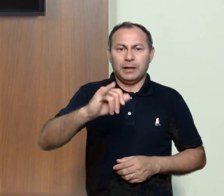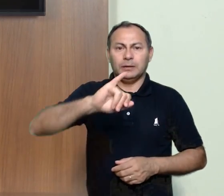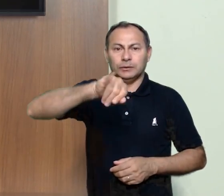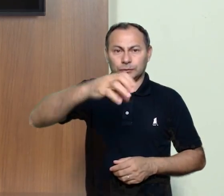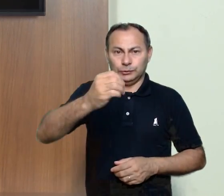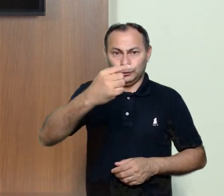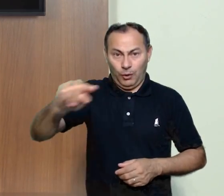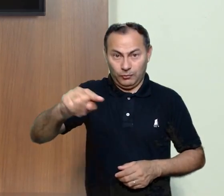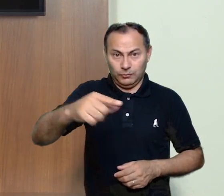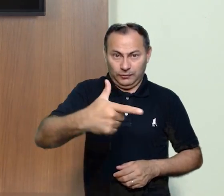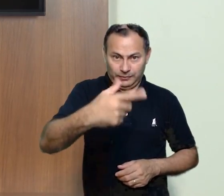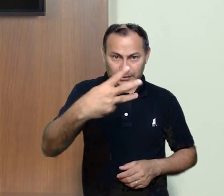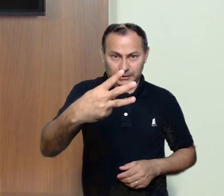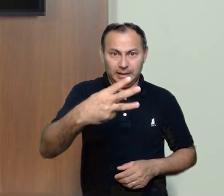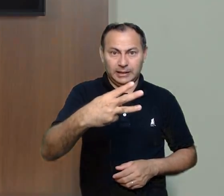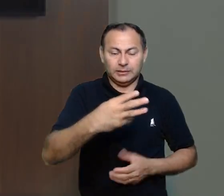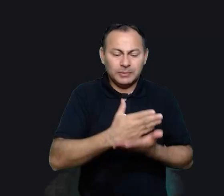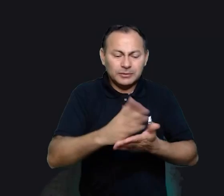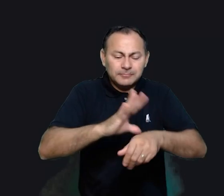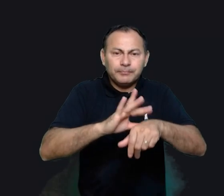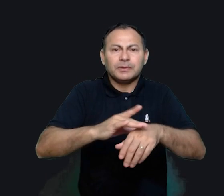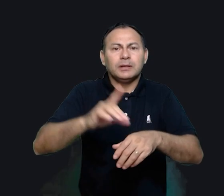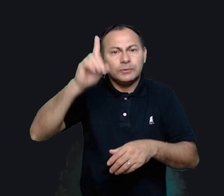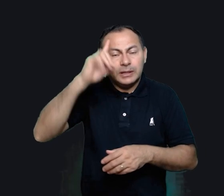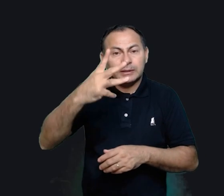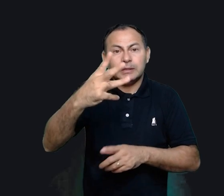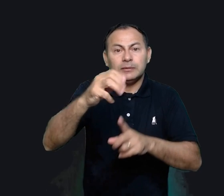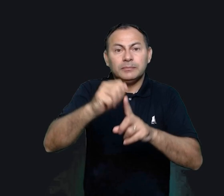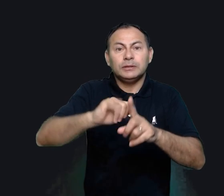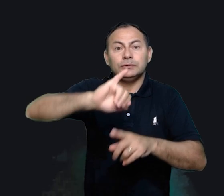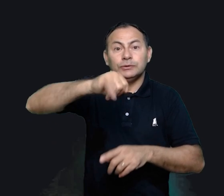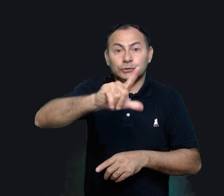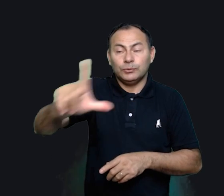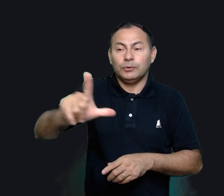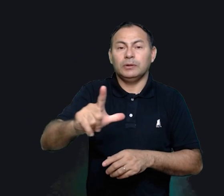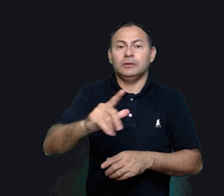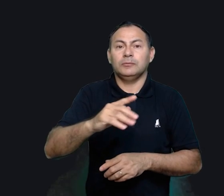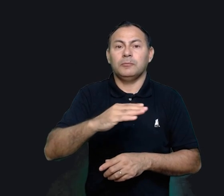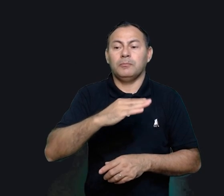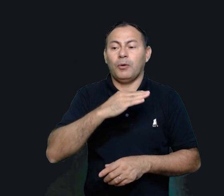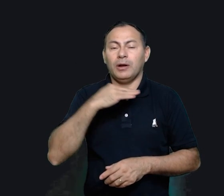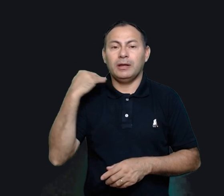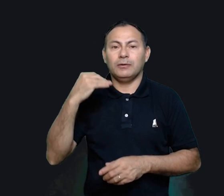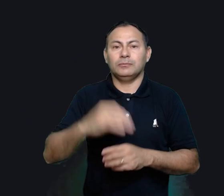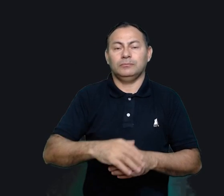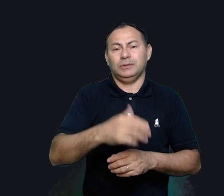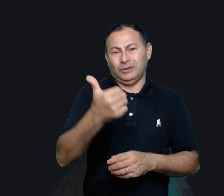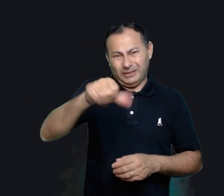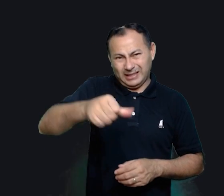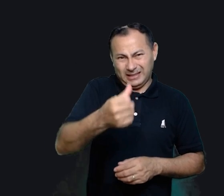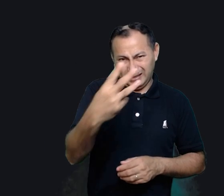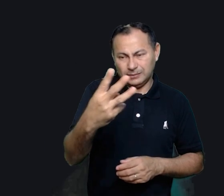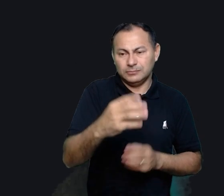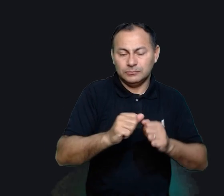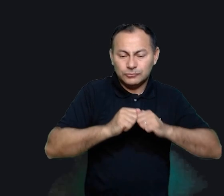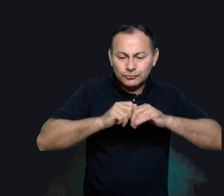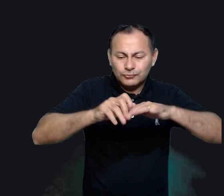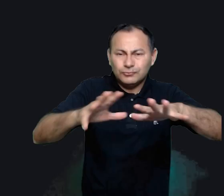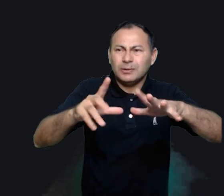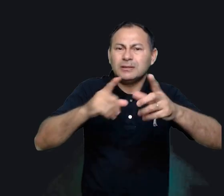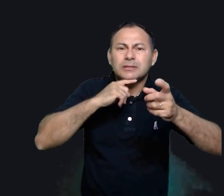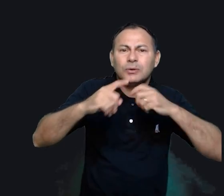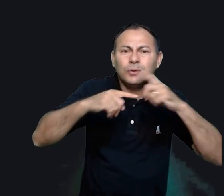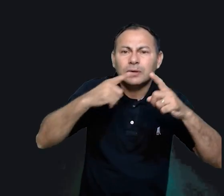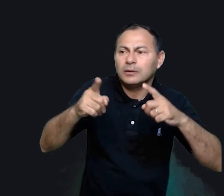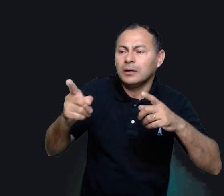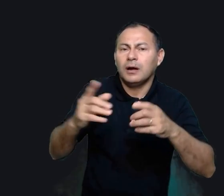A morte ocorreu na noite de 3 de junho de 1963. Espalharam-se muitas